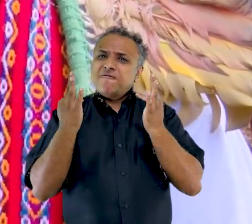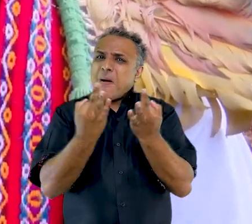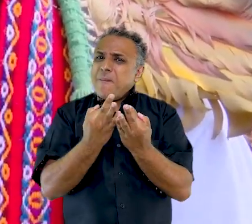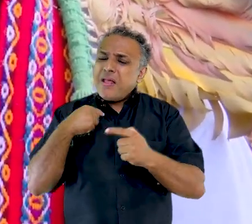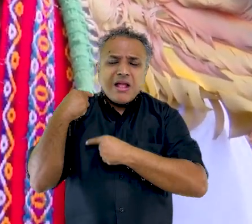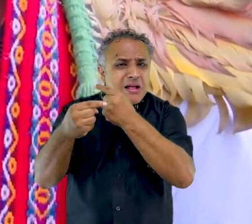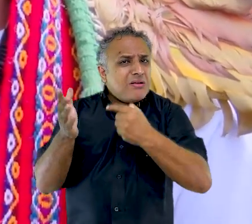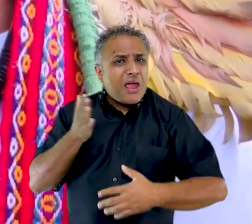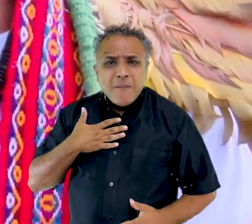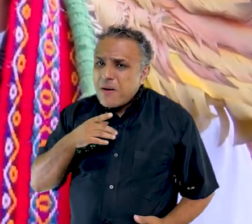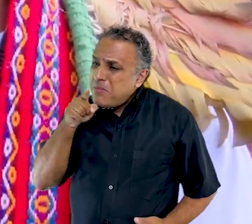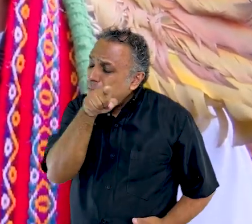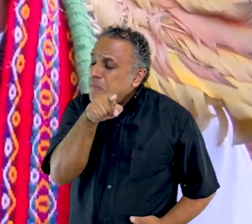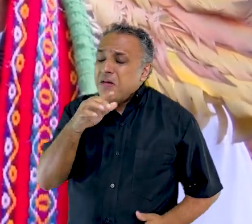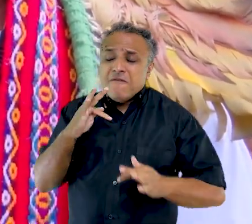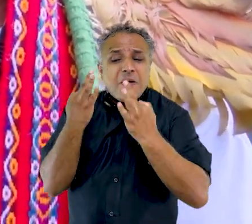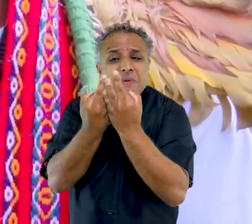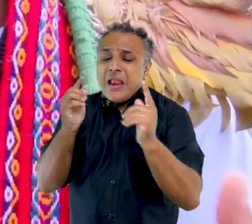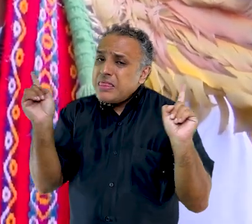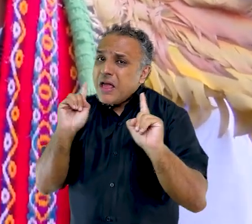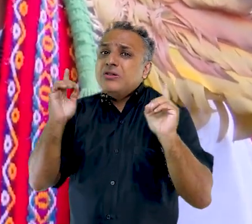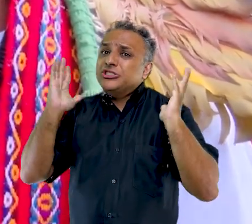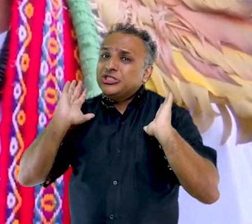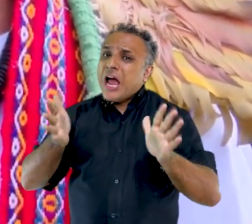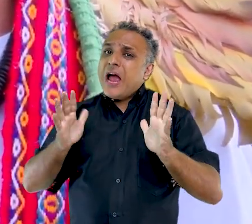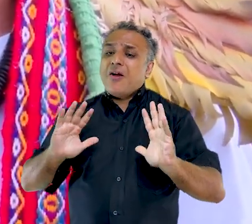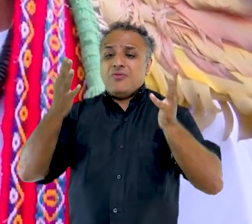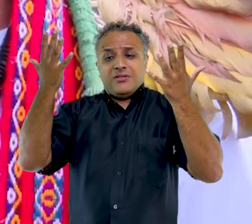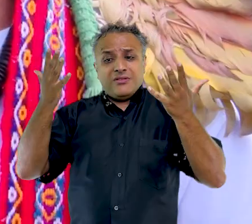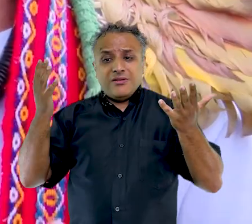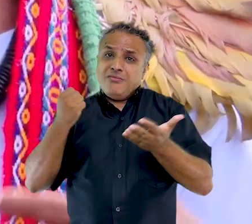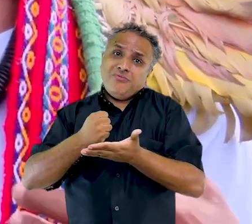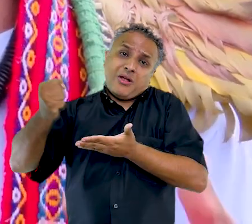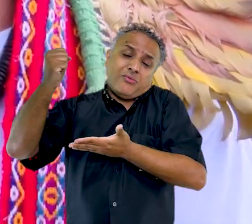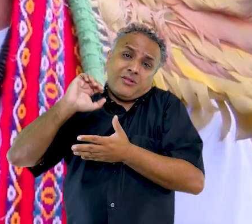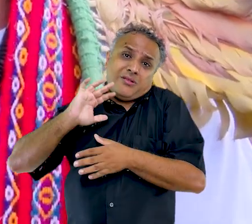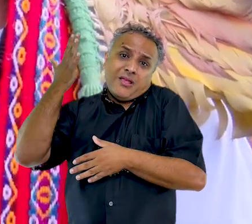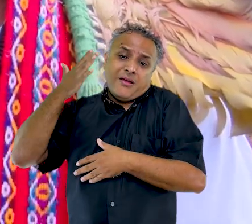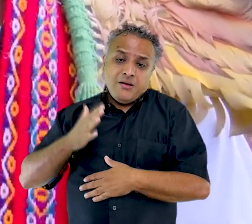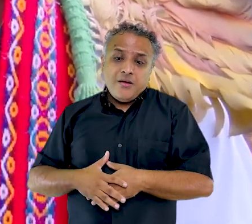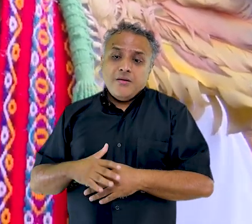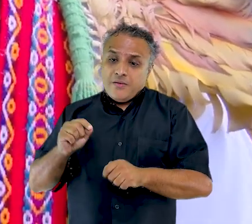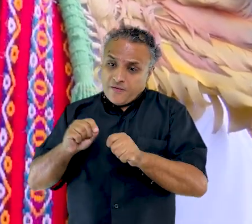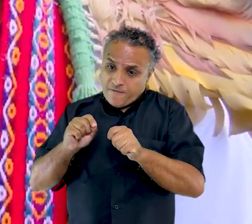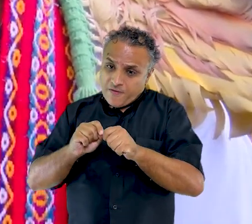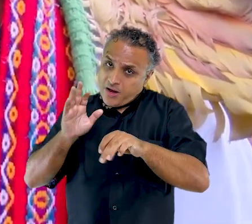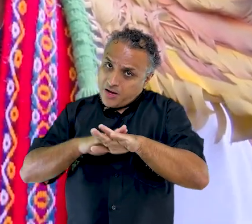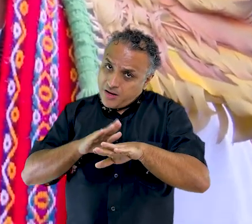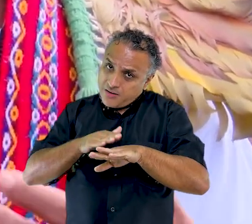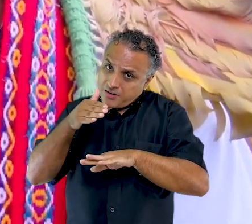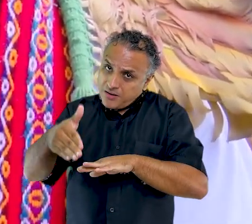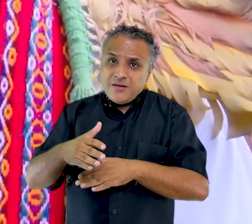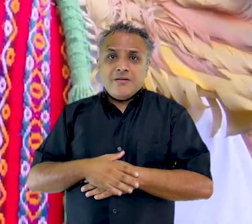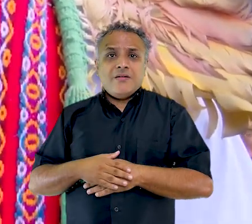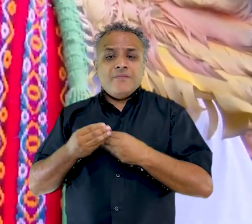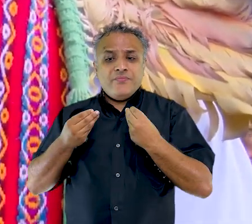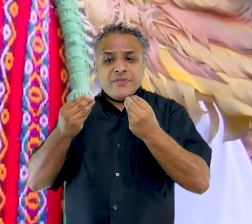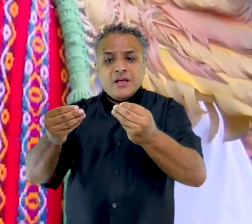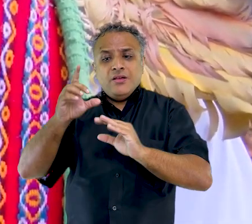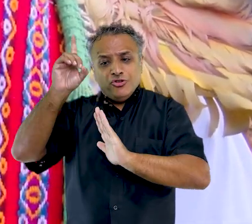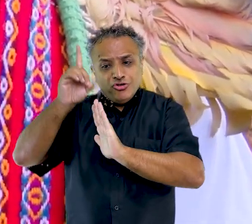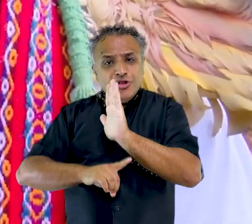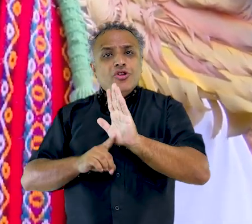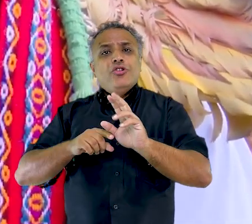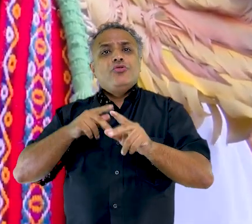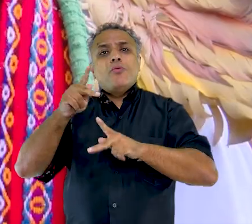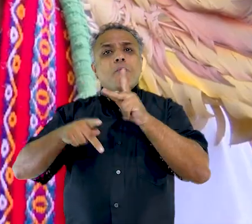eu não quero para eles. Já aconteceu, infelizmente já aconteceu, mas que façam isso, né? Que dê o que é de direito dos povos